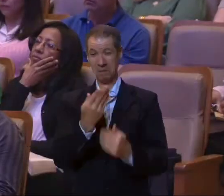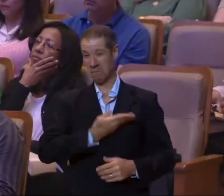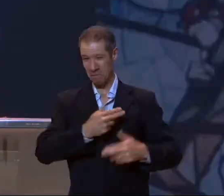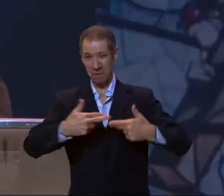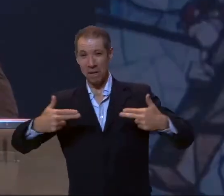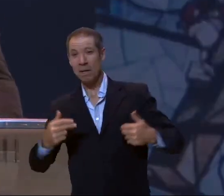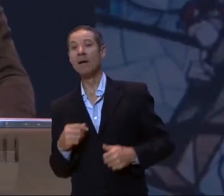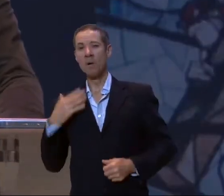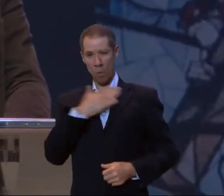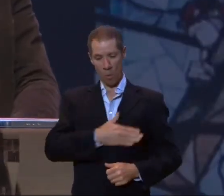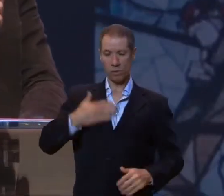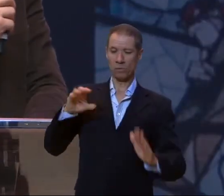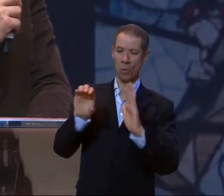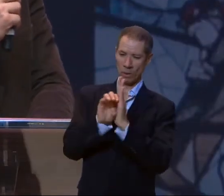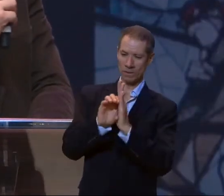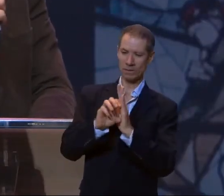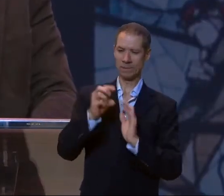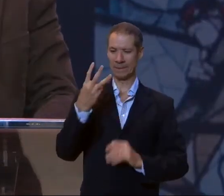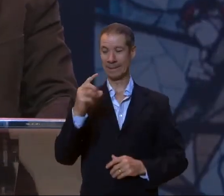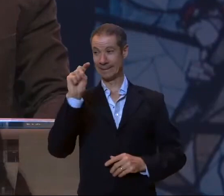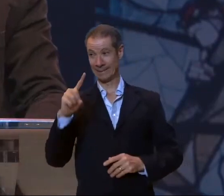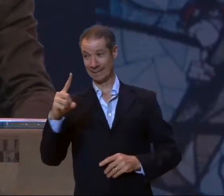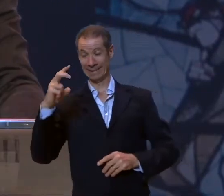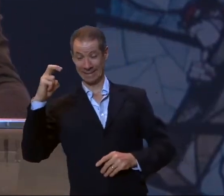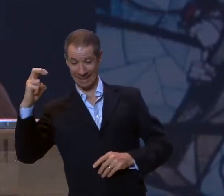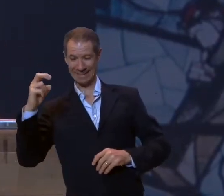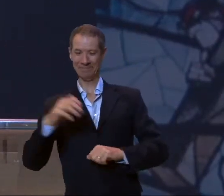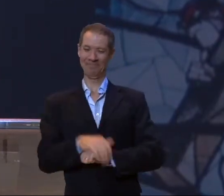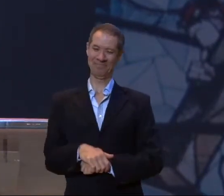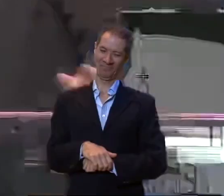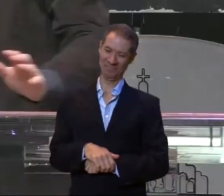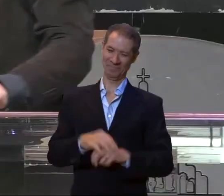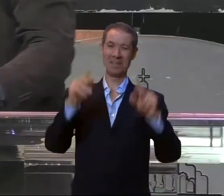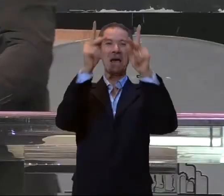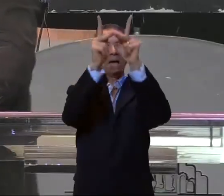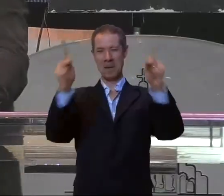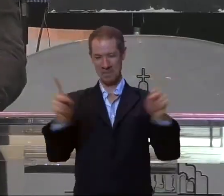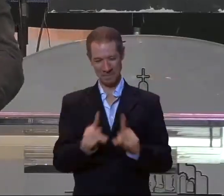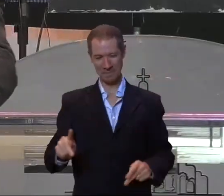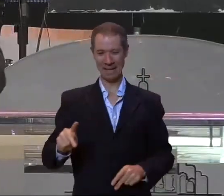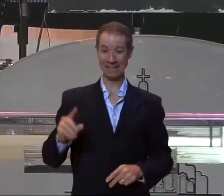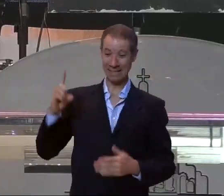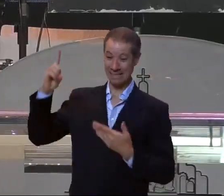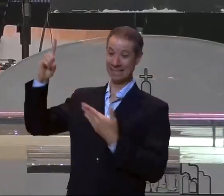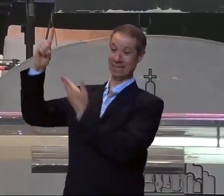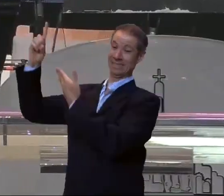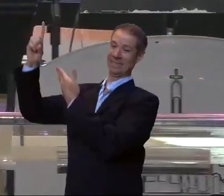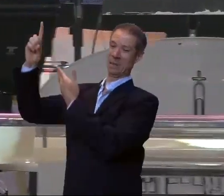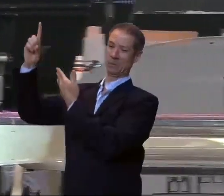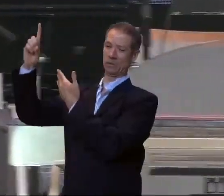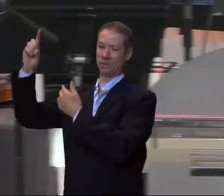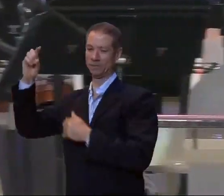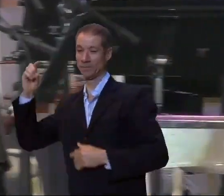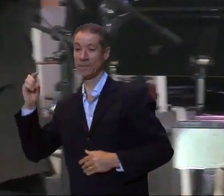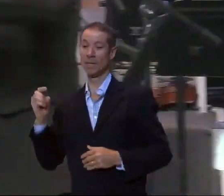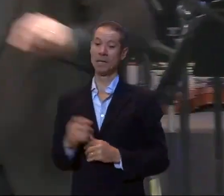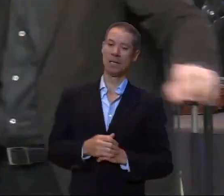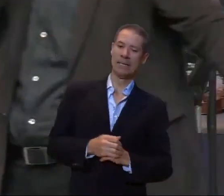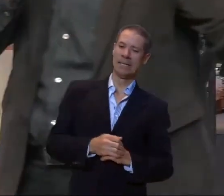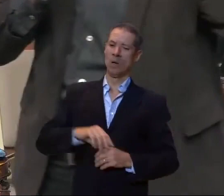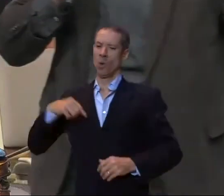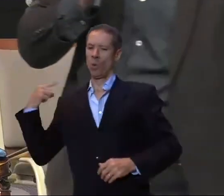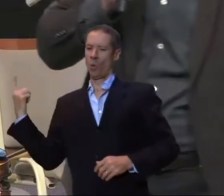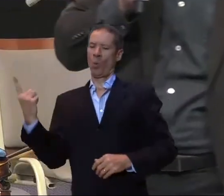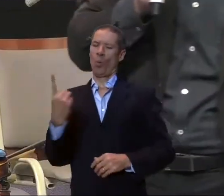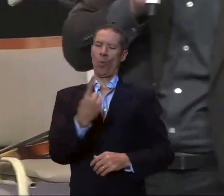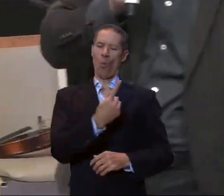Eu gosto de Colossenses capítulo 3, versículo 15, quando ele diz que a paz de Deus seja o árbitro dos